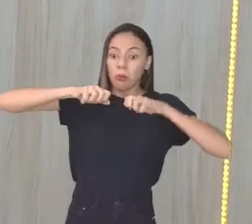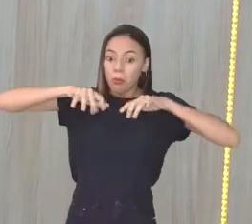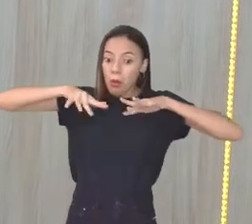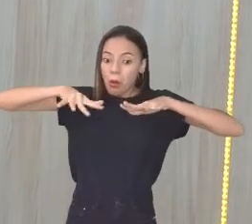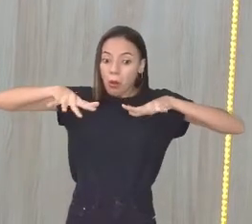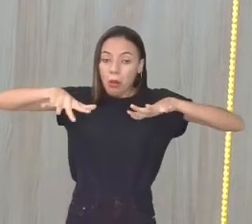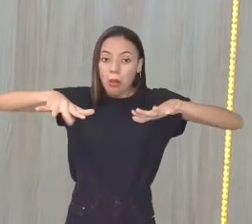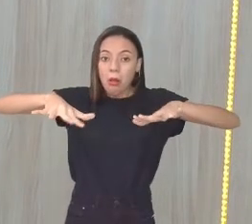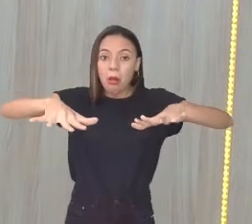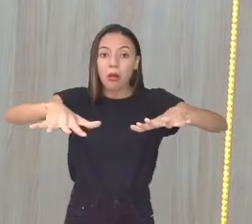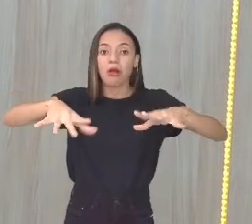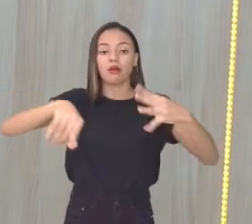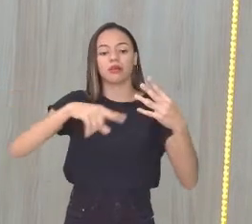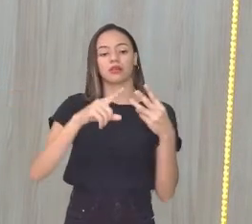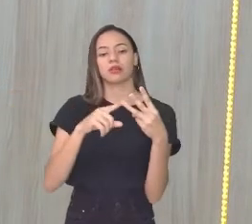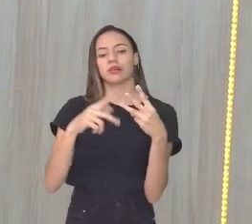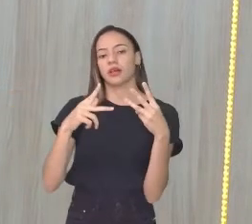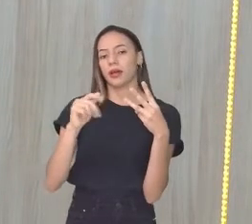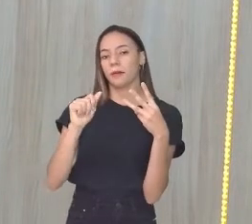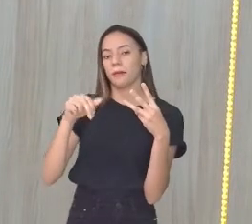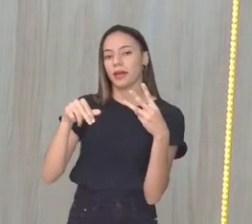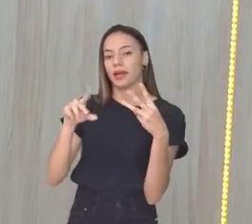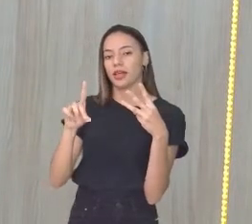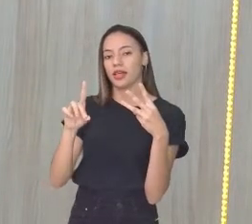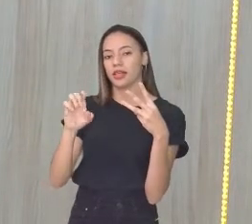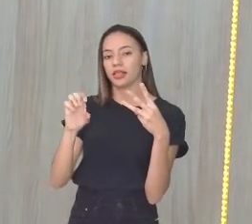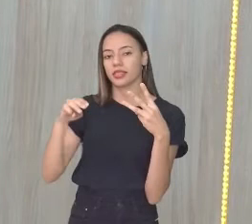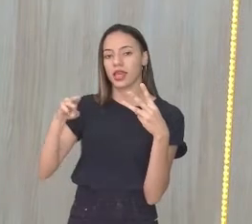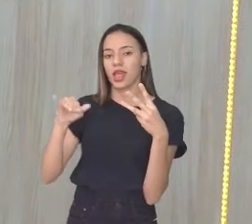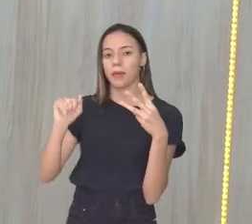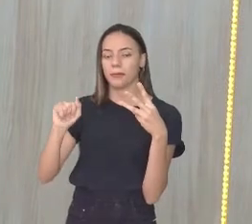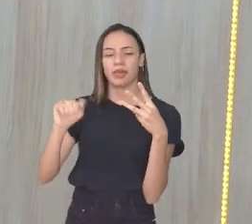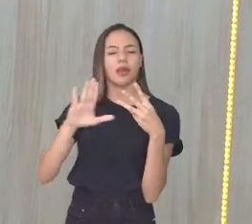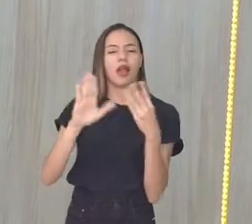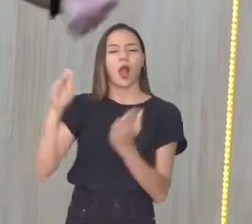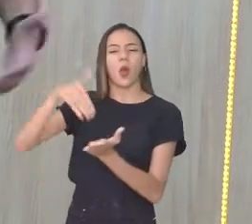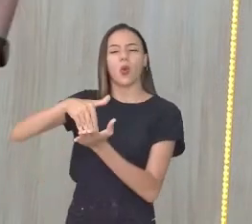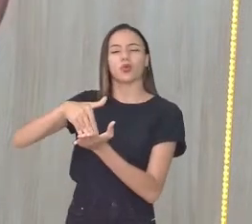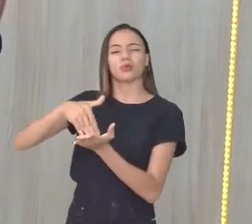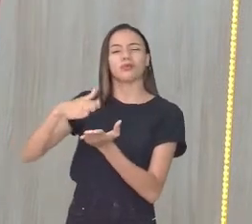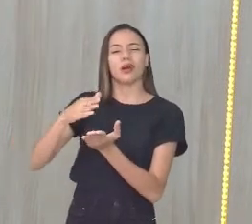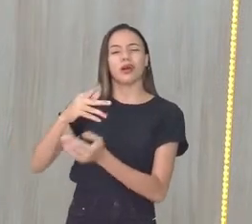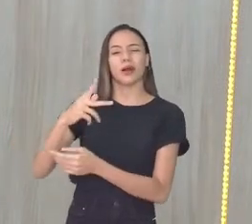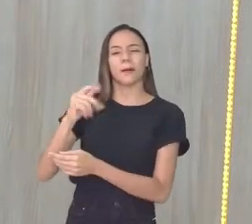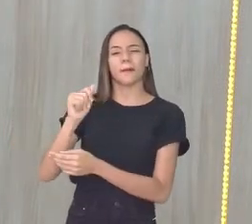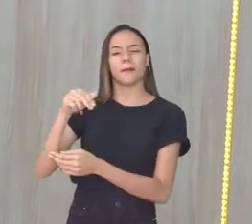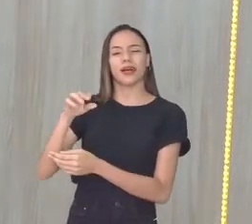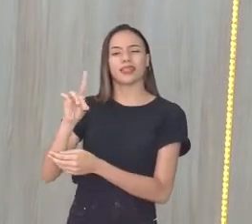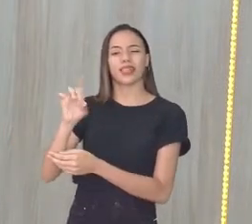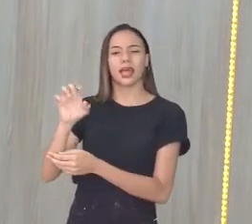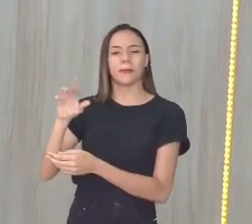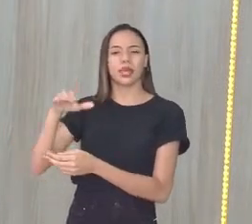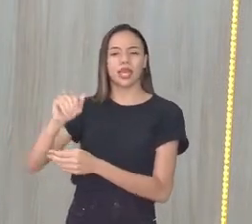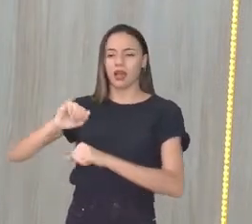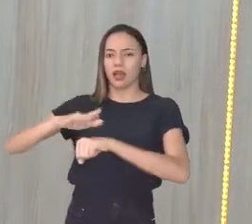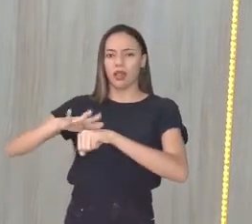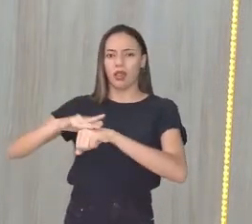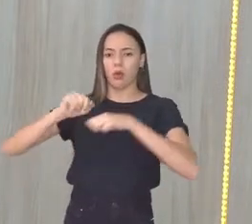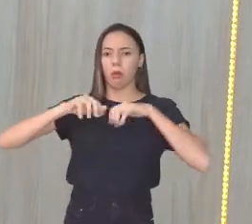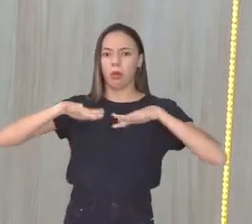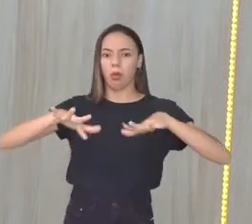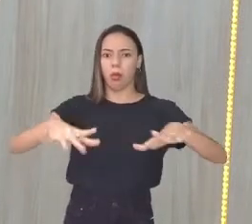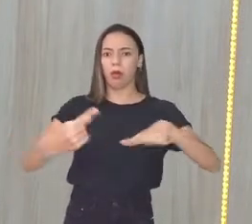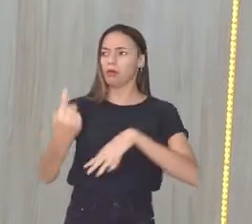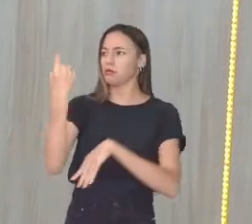então o que a gente chama de pandemia. A última pandemia foi em 1919, por incrível que pareça,